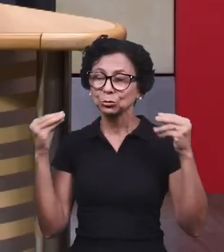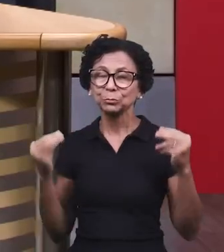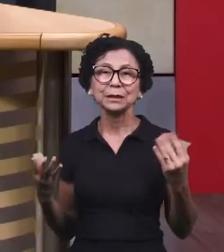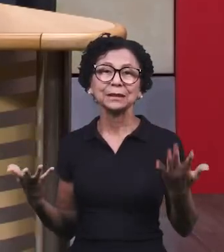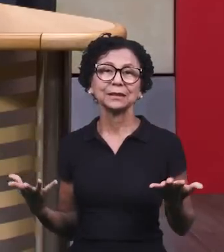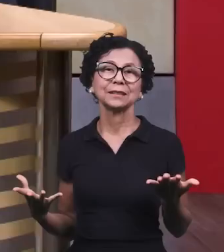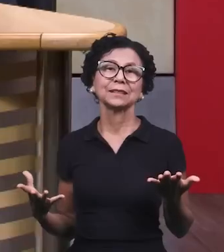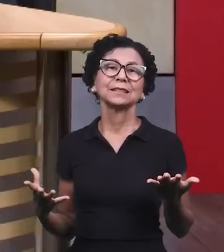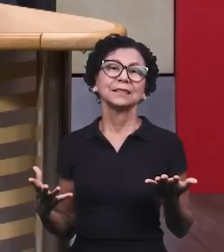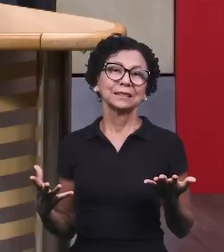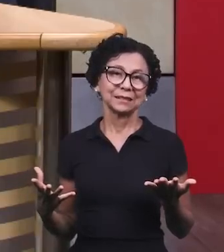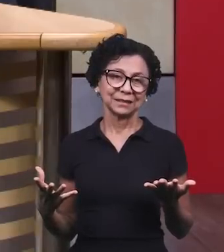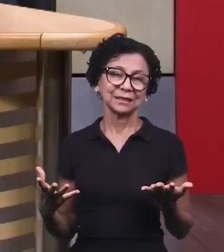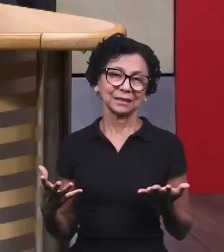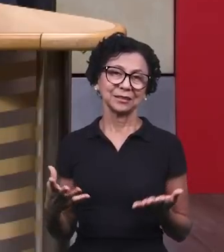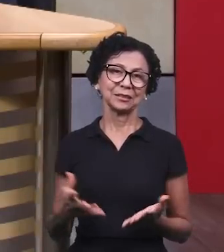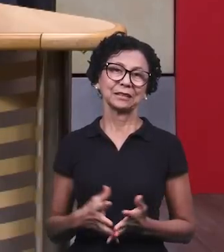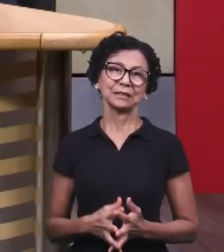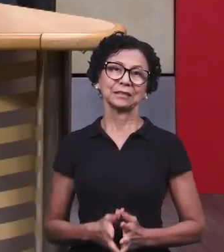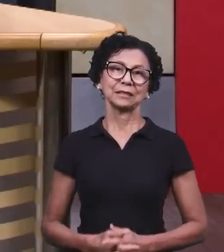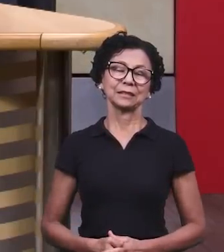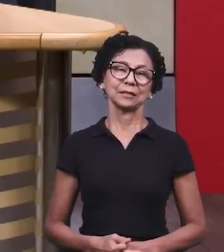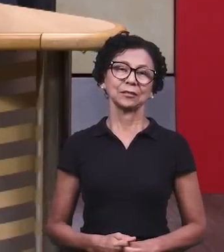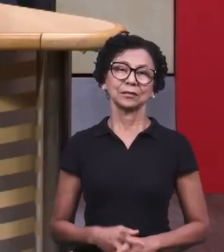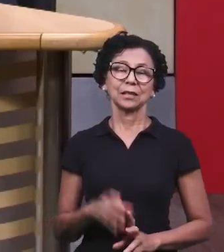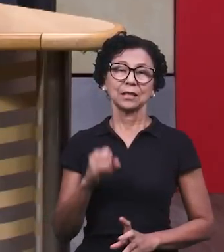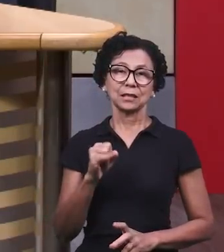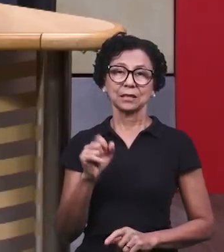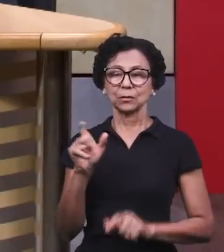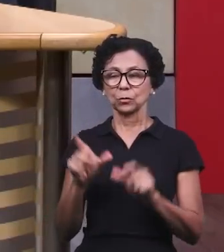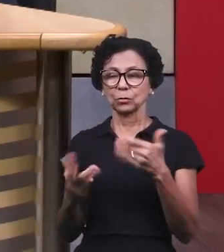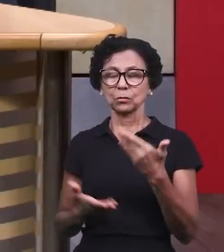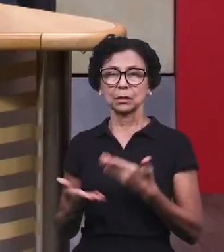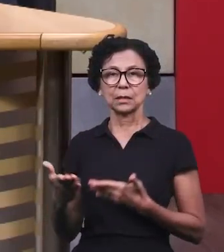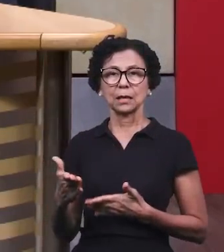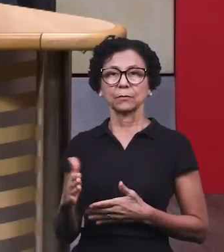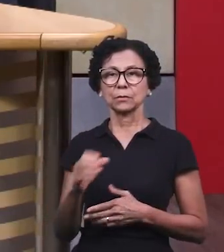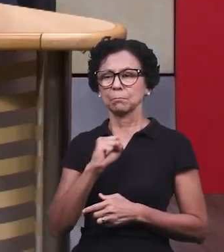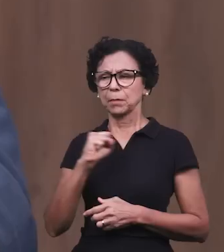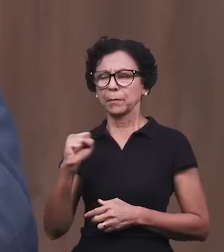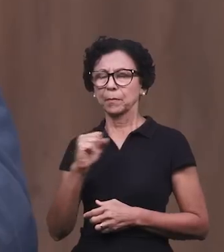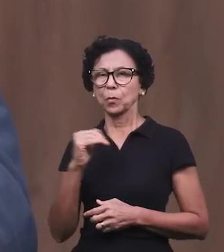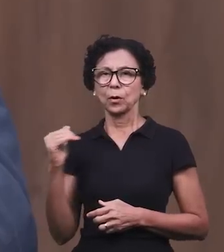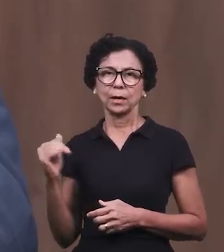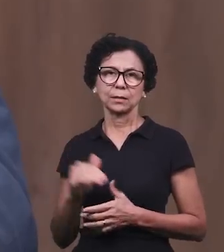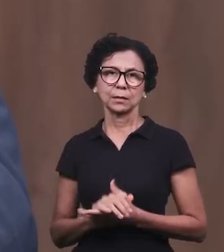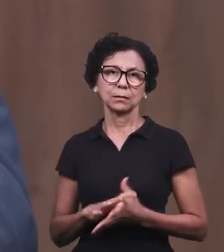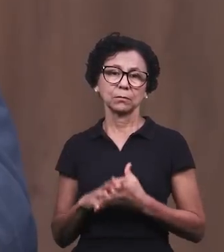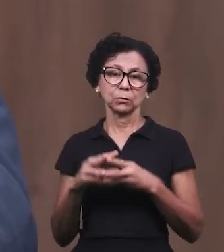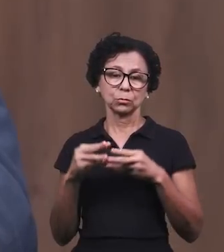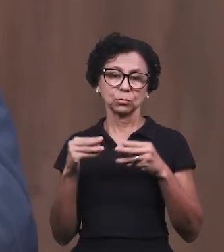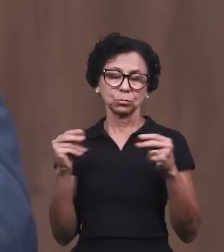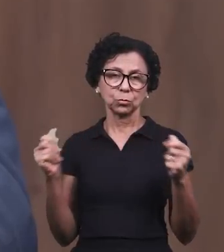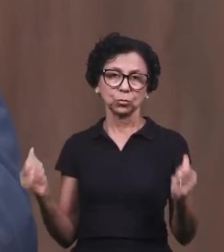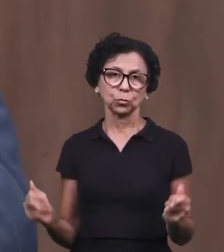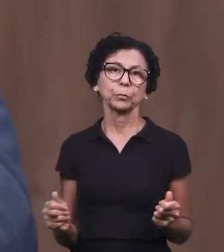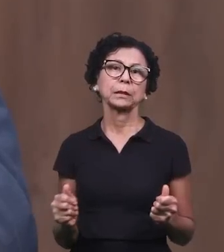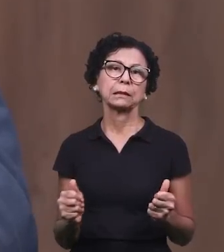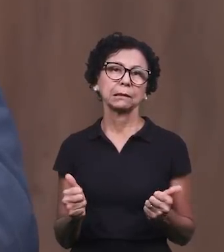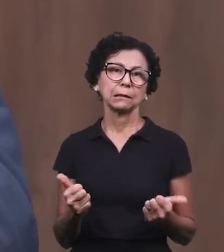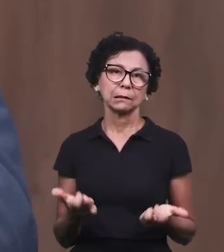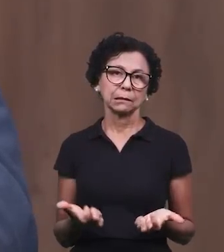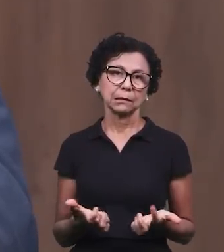Houve uma tentativa, isso eu quero abrir para conversar com vocês aqui, fazendo o desfecho desse programa, de destruir a palavra,